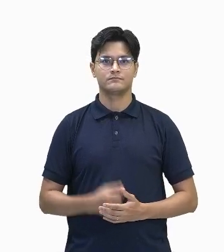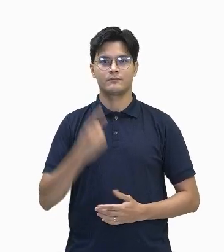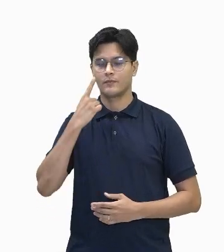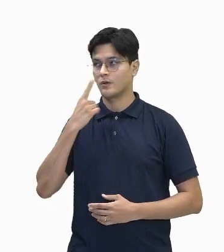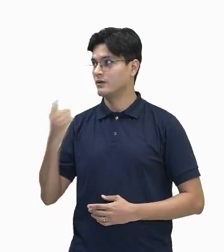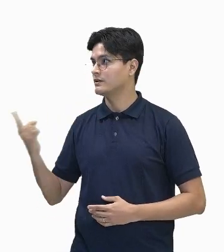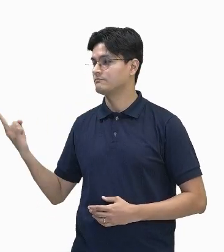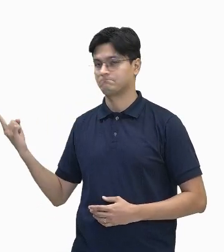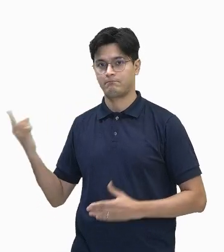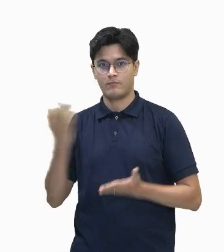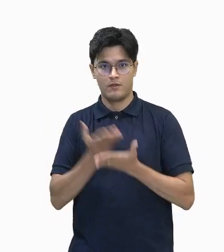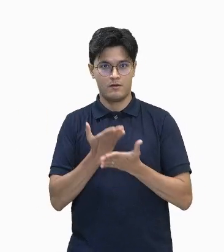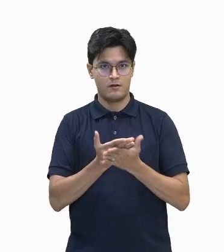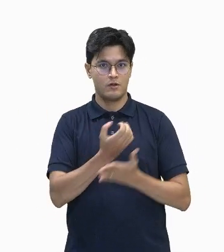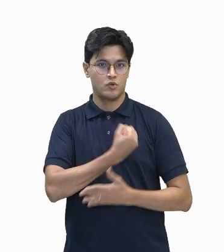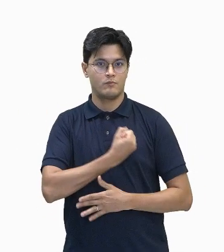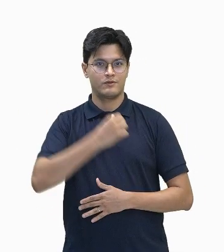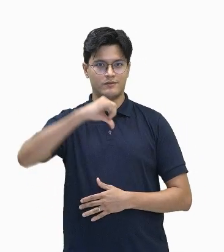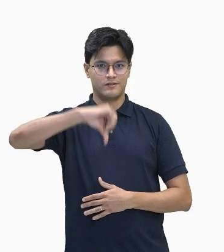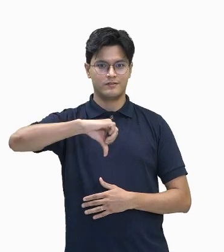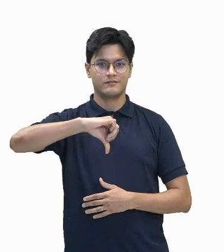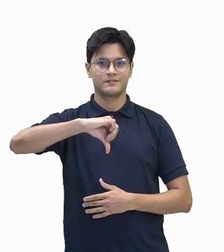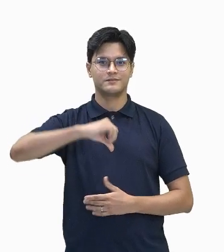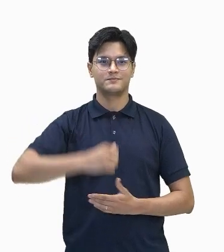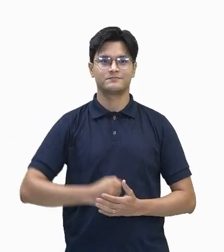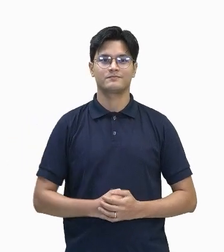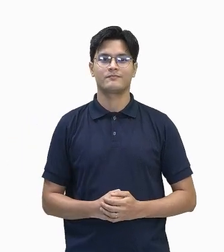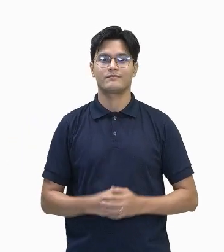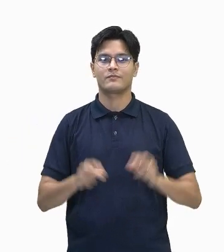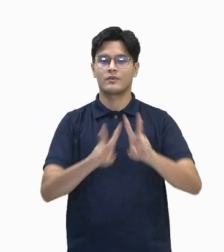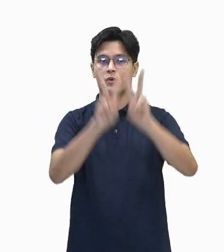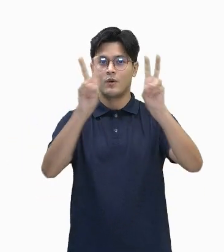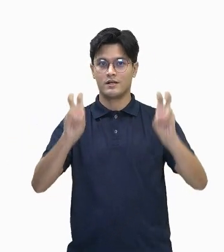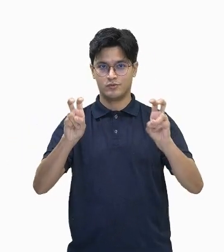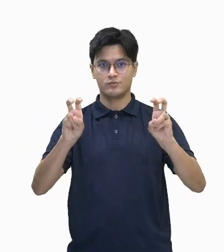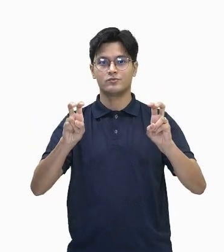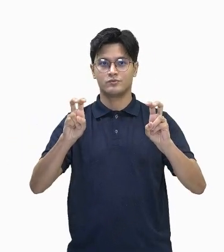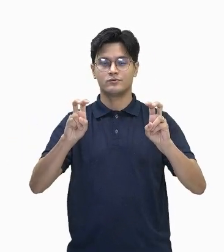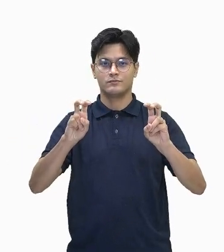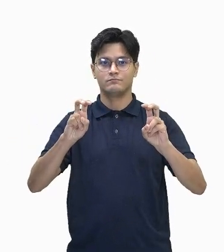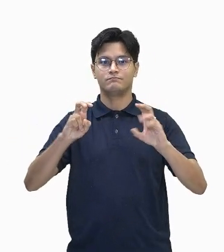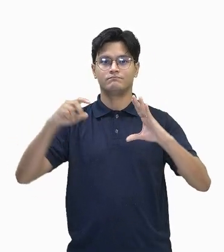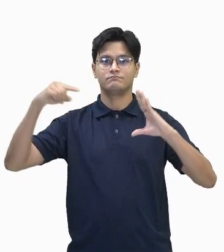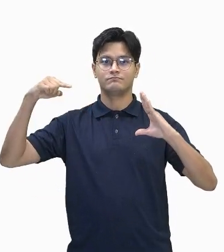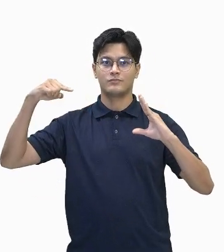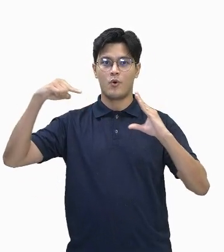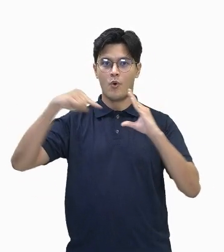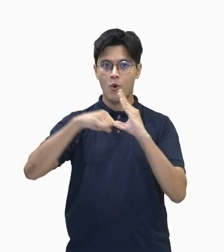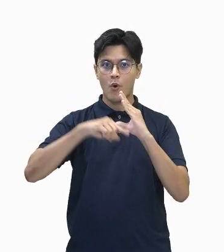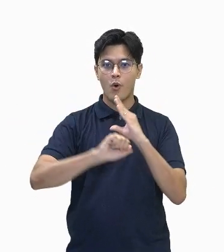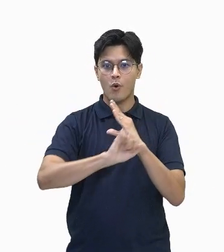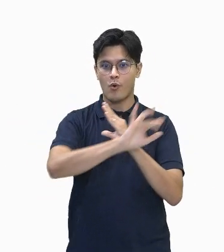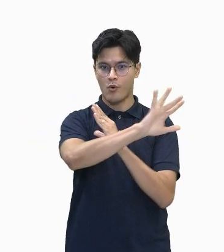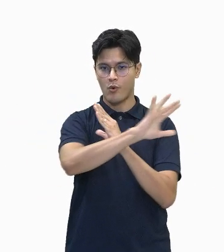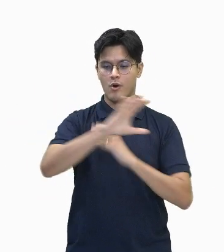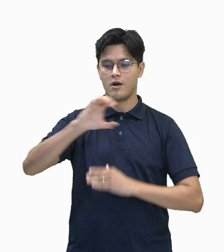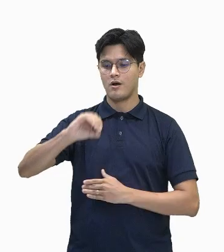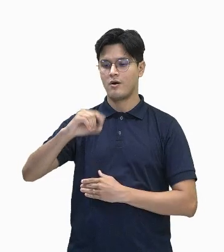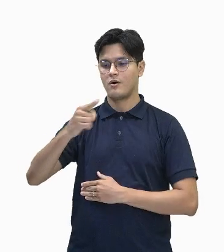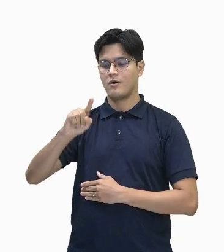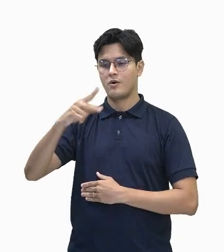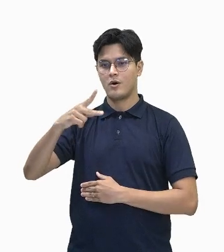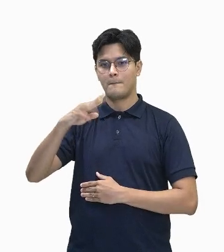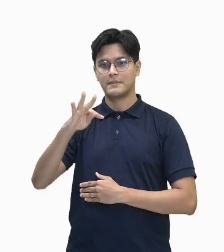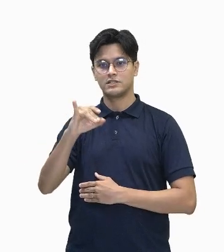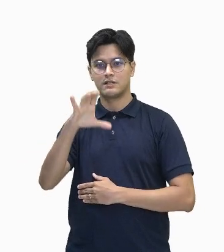nós teremos hoje a aula número 9. O objeto de conhecimento, uma análise geral sobre o comportamento da